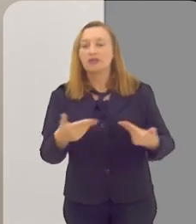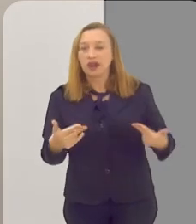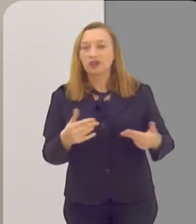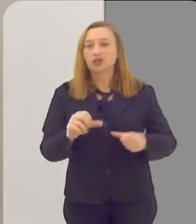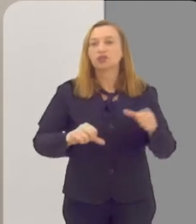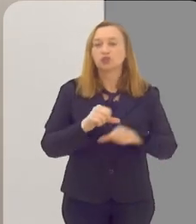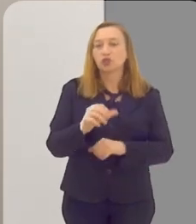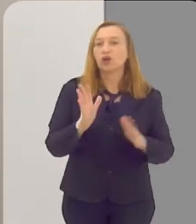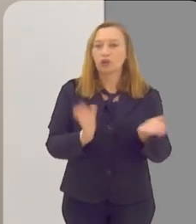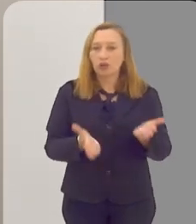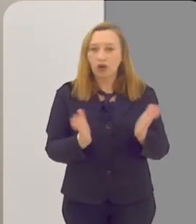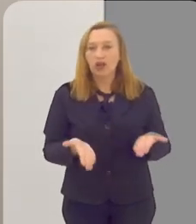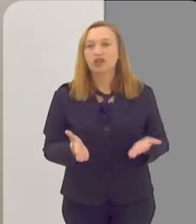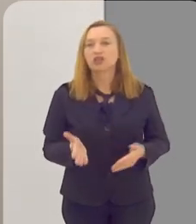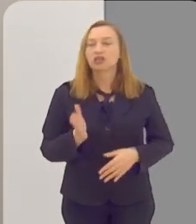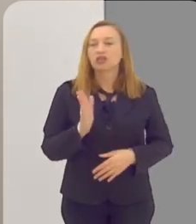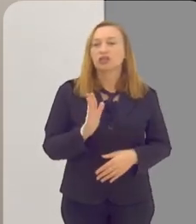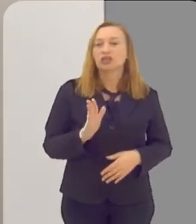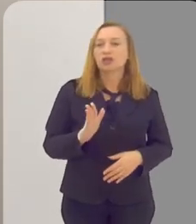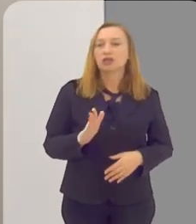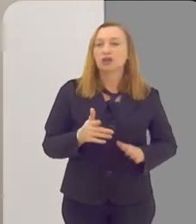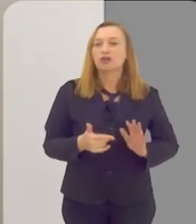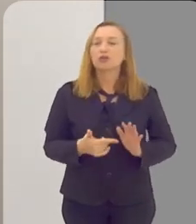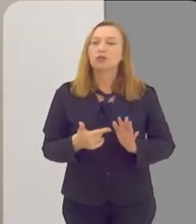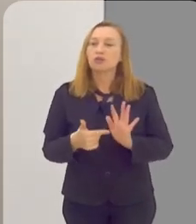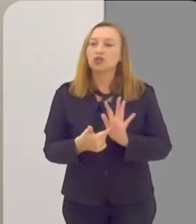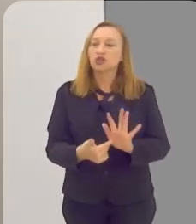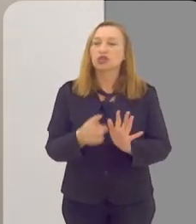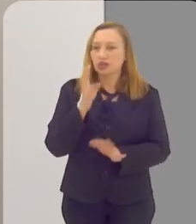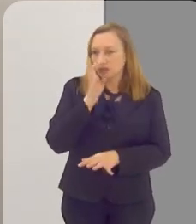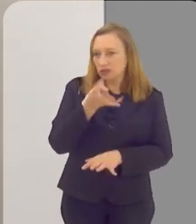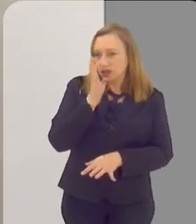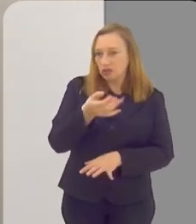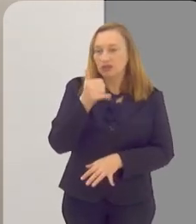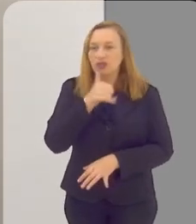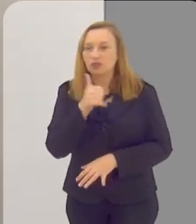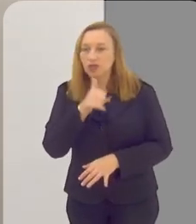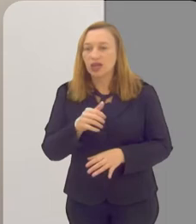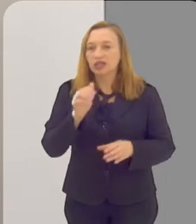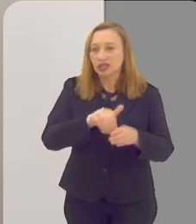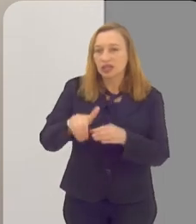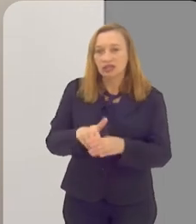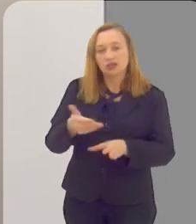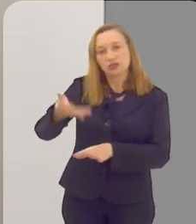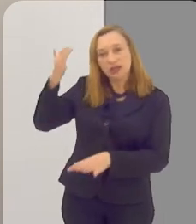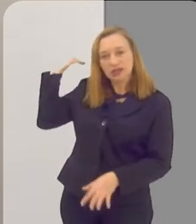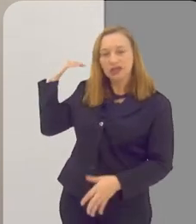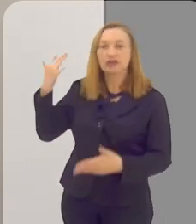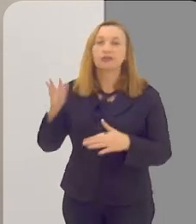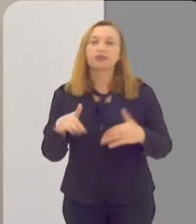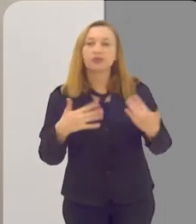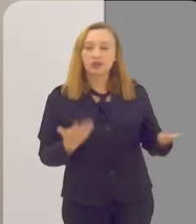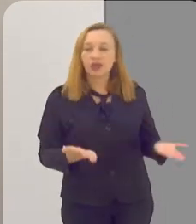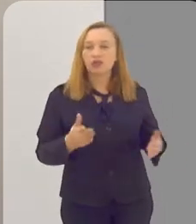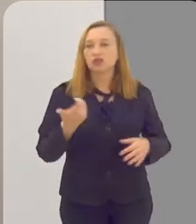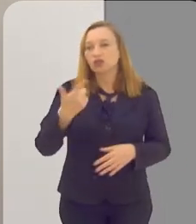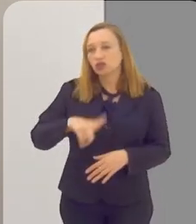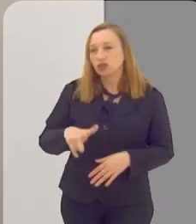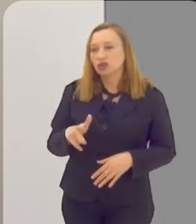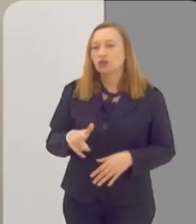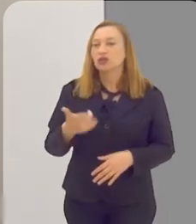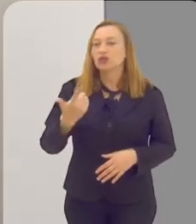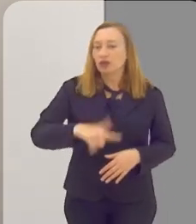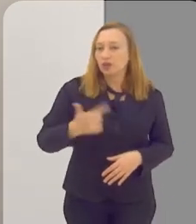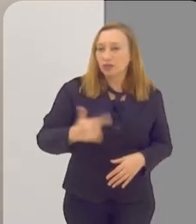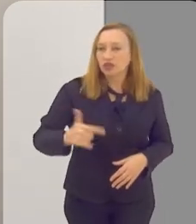né? Acho que muito do que mudou agora já é consequência das denúncias das mulheres das eleições anteriores. Então, assim,